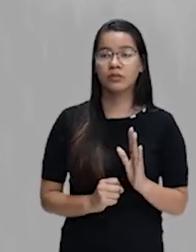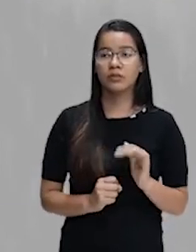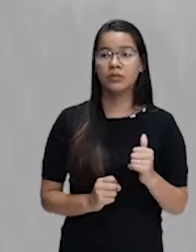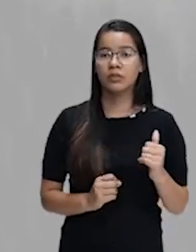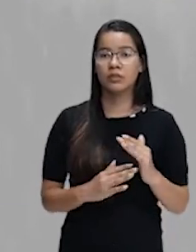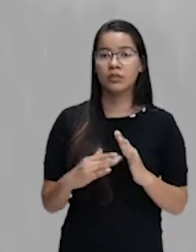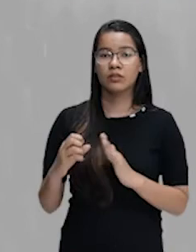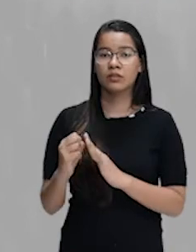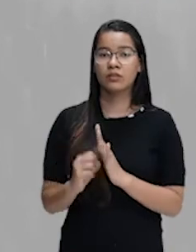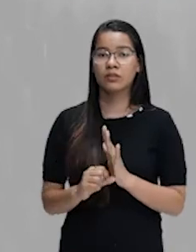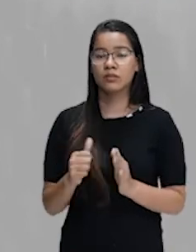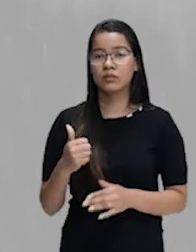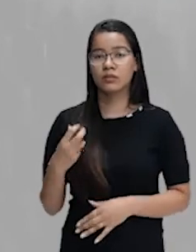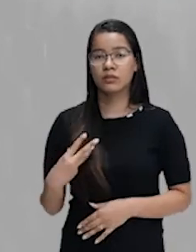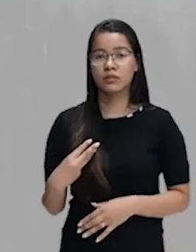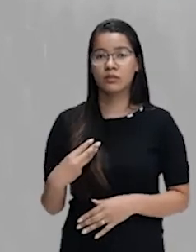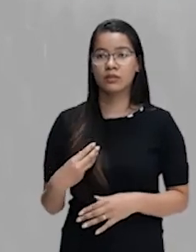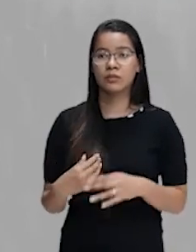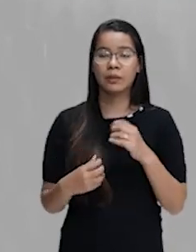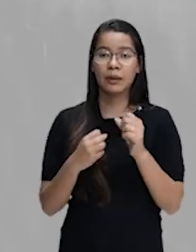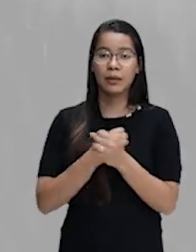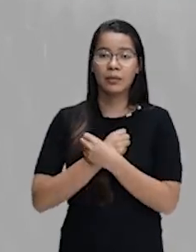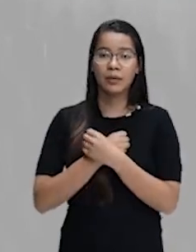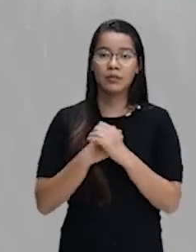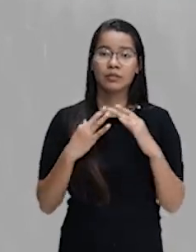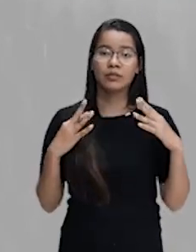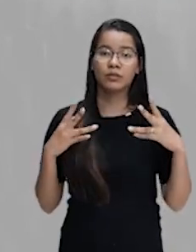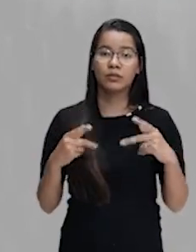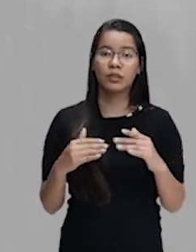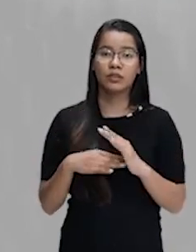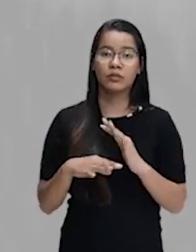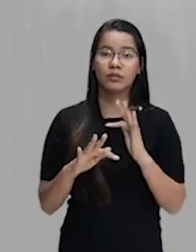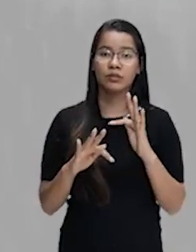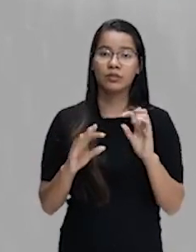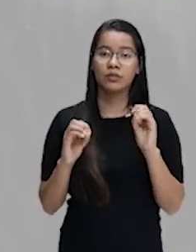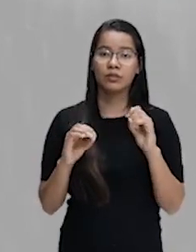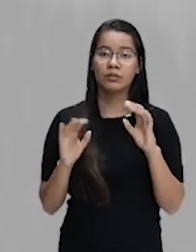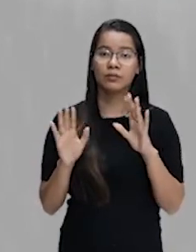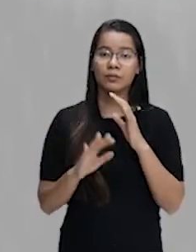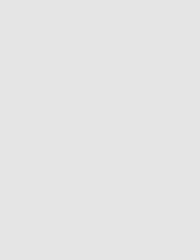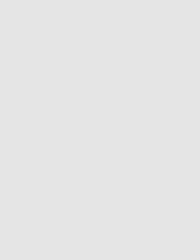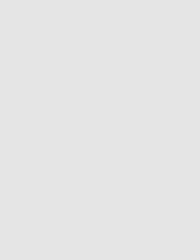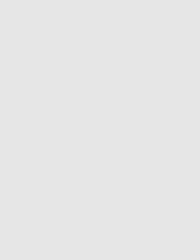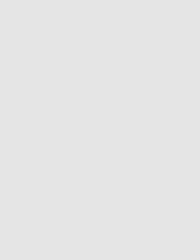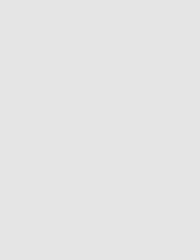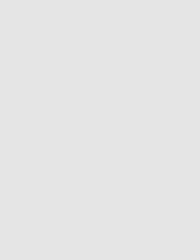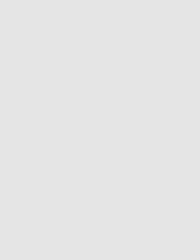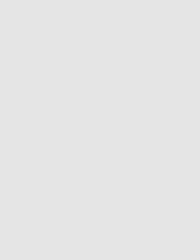XIII. Ok, galerinha? Um grande abraço e até o nosso próximo encontro.